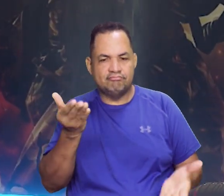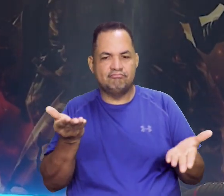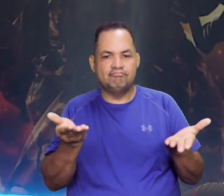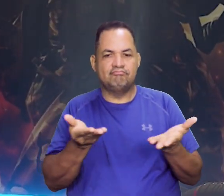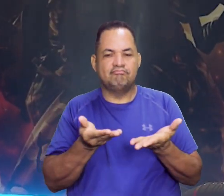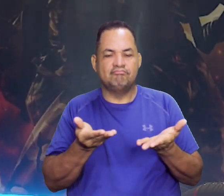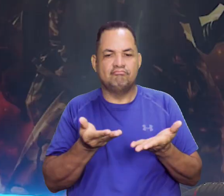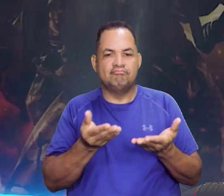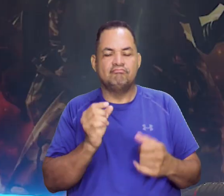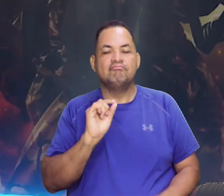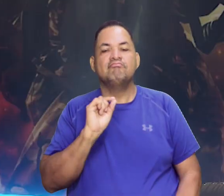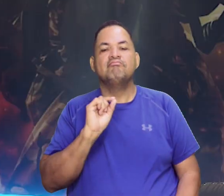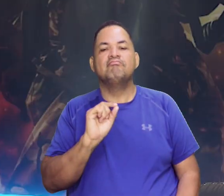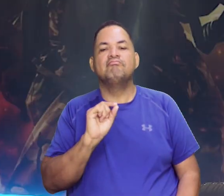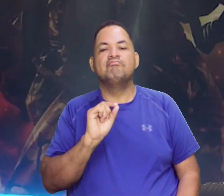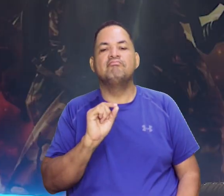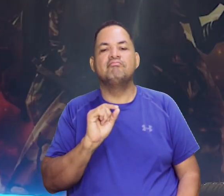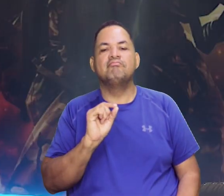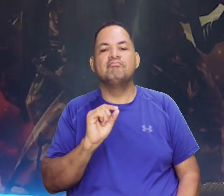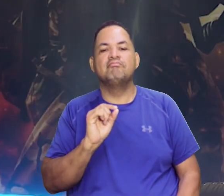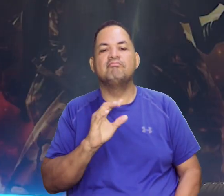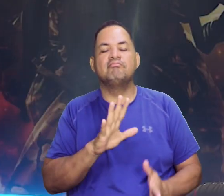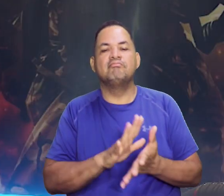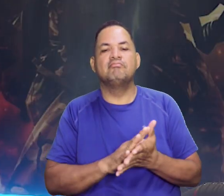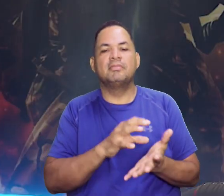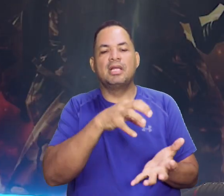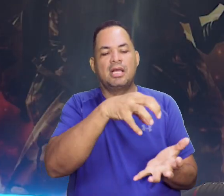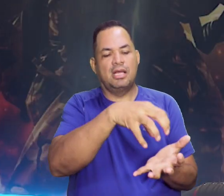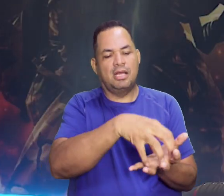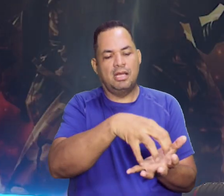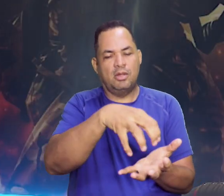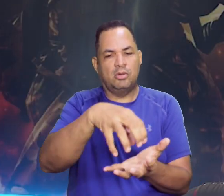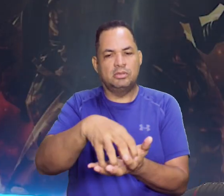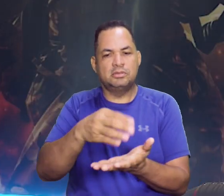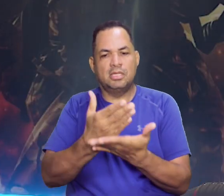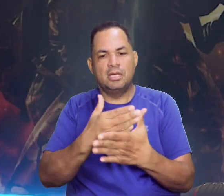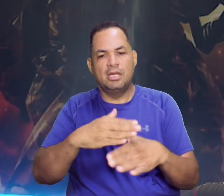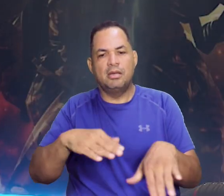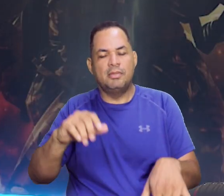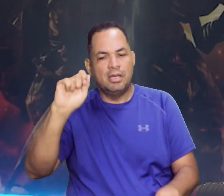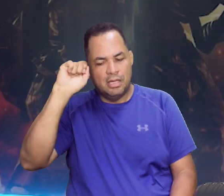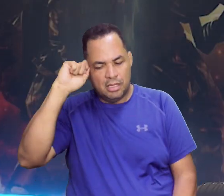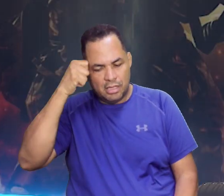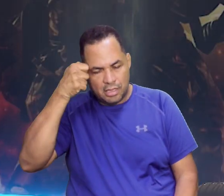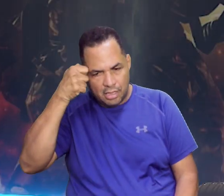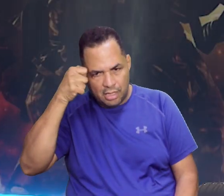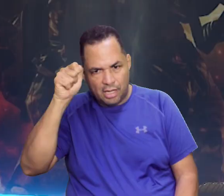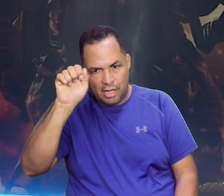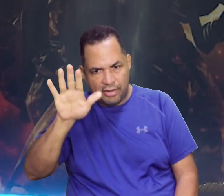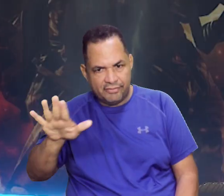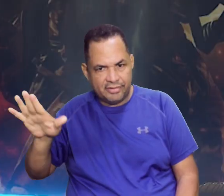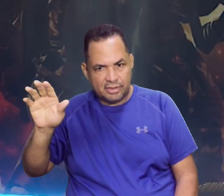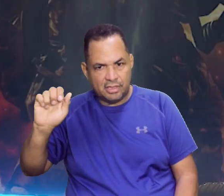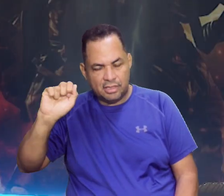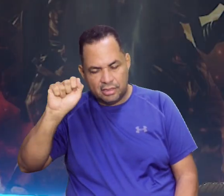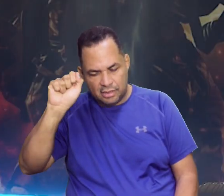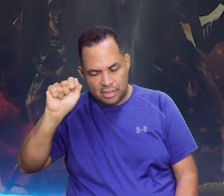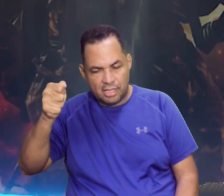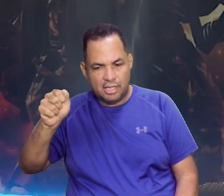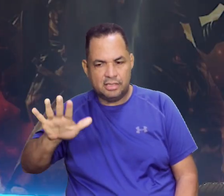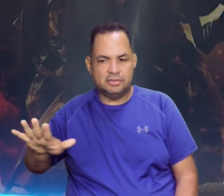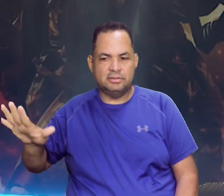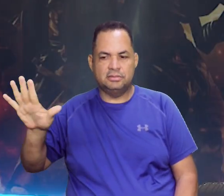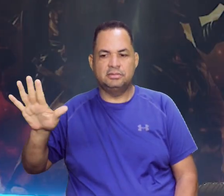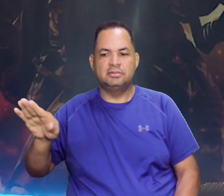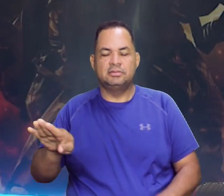nós vamos falar sobre a descolonização da África e da Ásia após